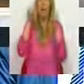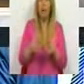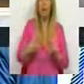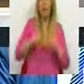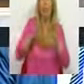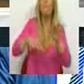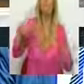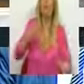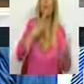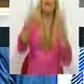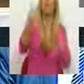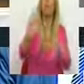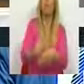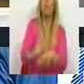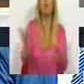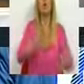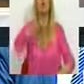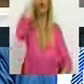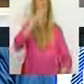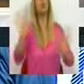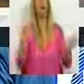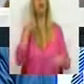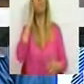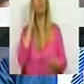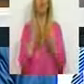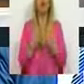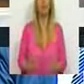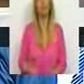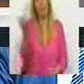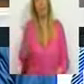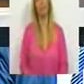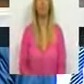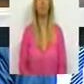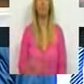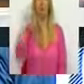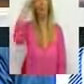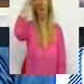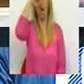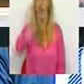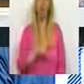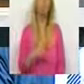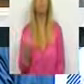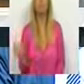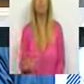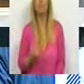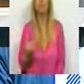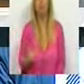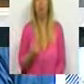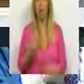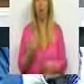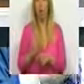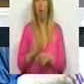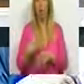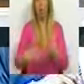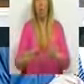colocada a pergunta e o Sr. Ministro diz que está a resolver, mas cá está a andar passo caracoleta a resolver os assuntos. E as coisas não andam. Essa